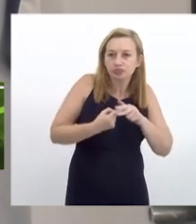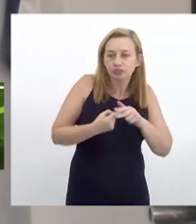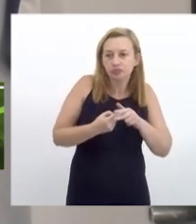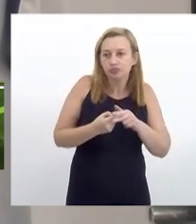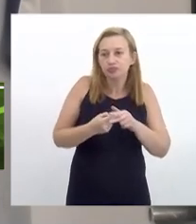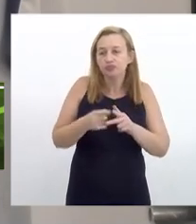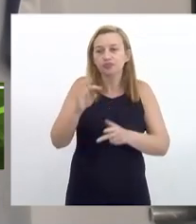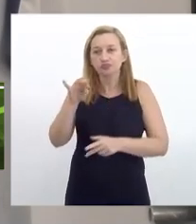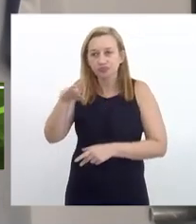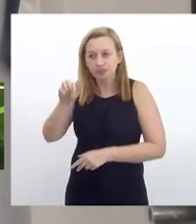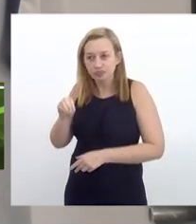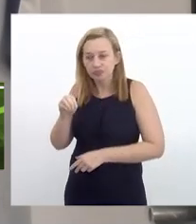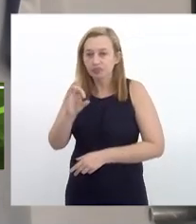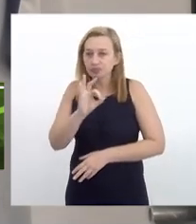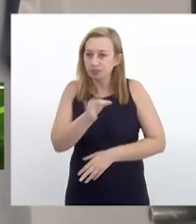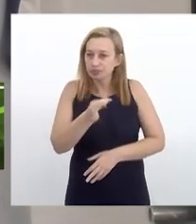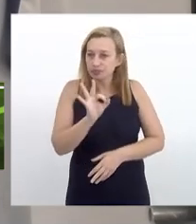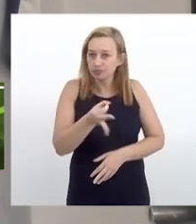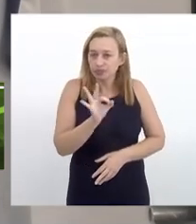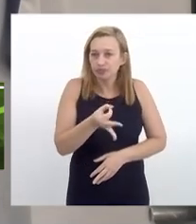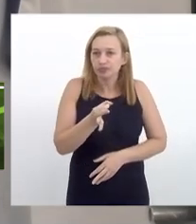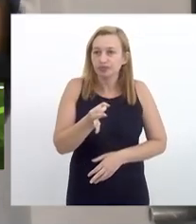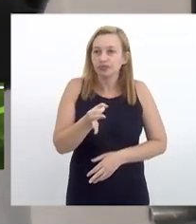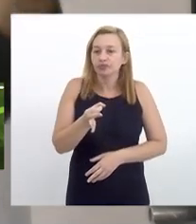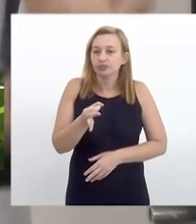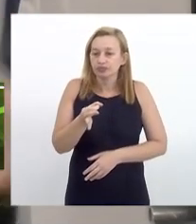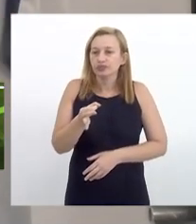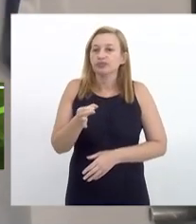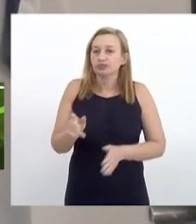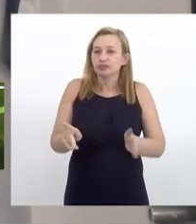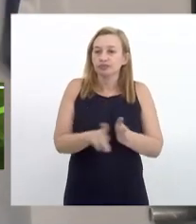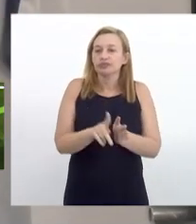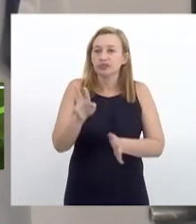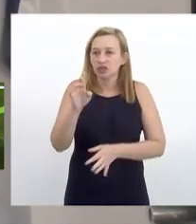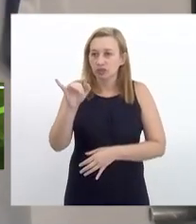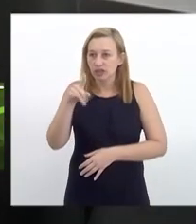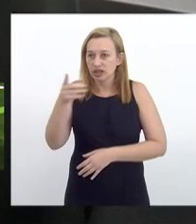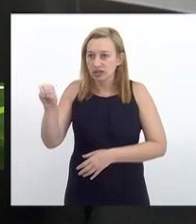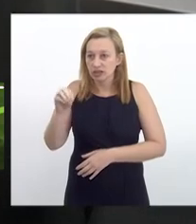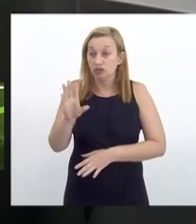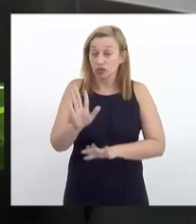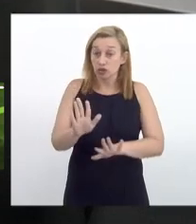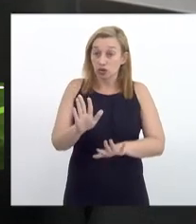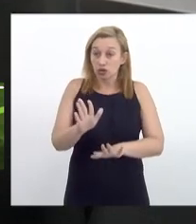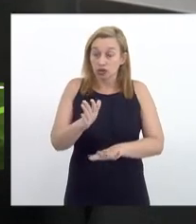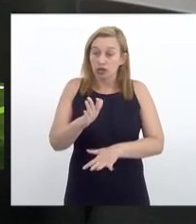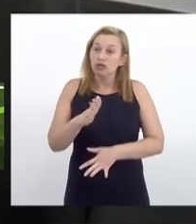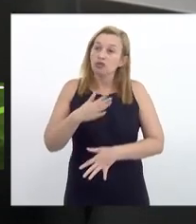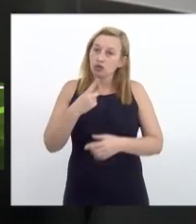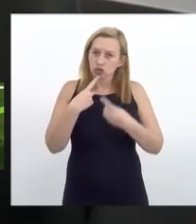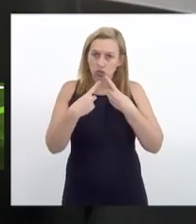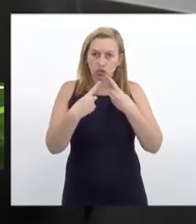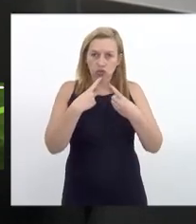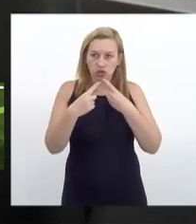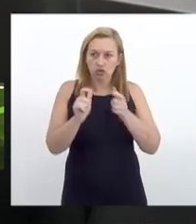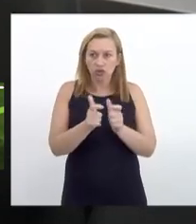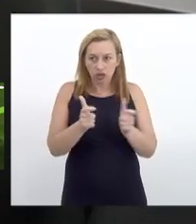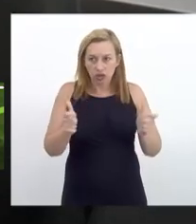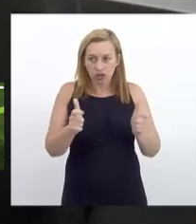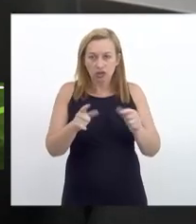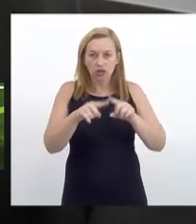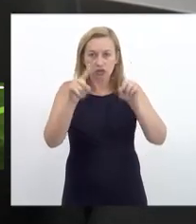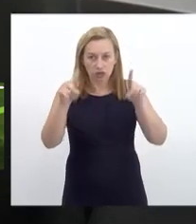O triênio Fatalmente Já estaria Porque ele faz parte Da remuneração Olha, julgo que não foi Essa foi uma discussão imensa Que chegou dos